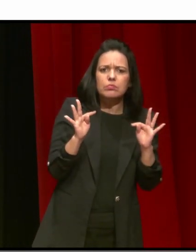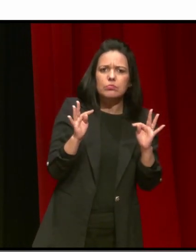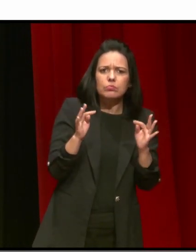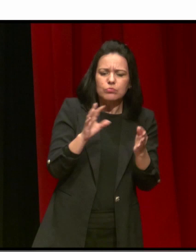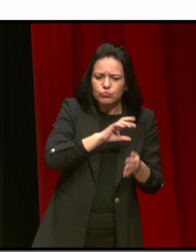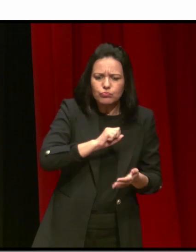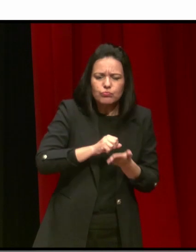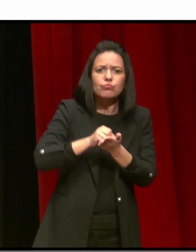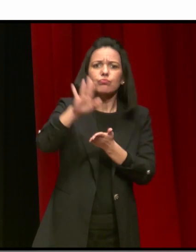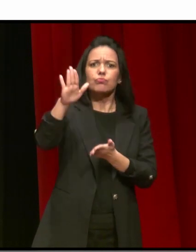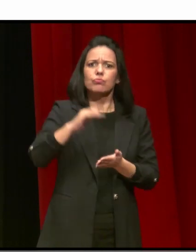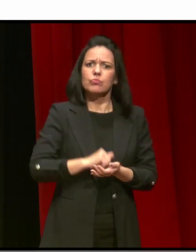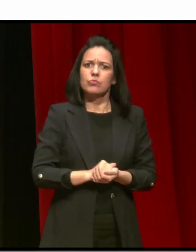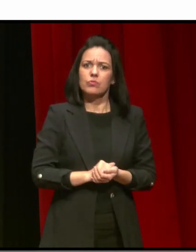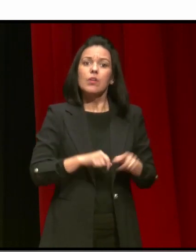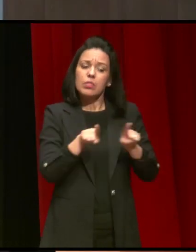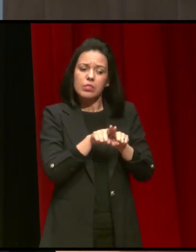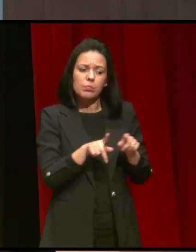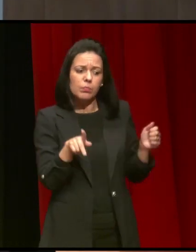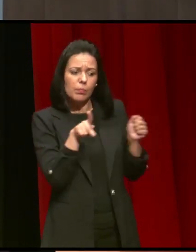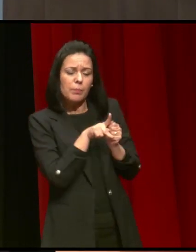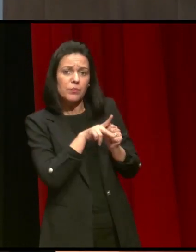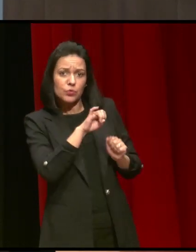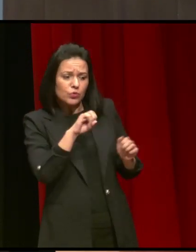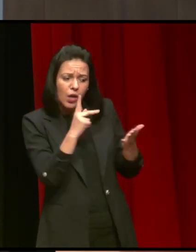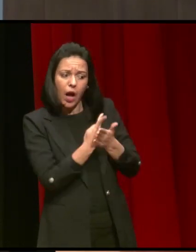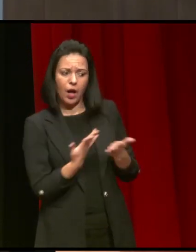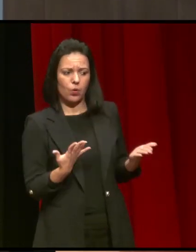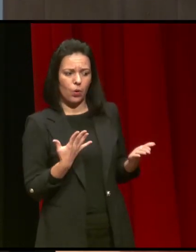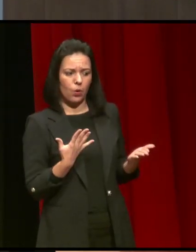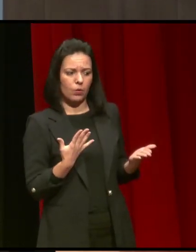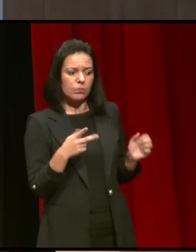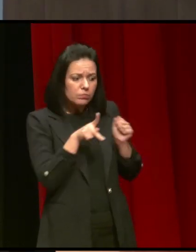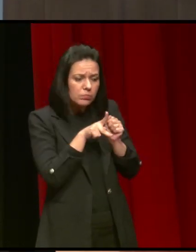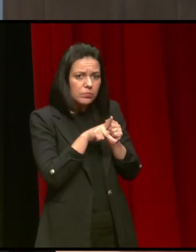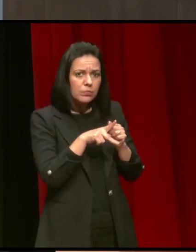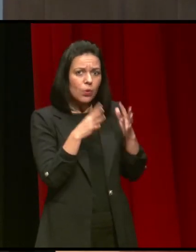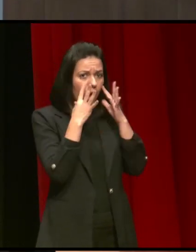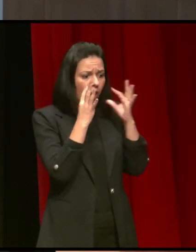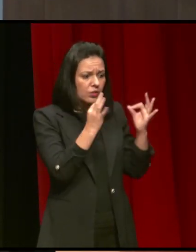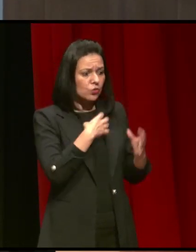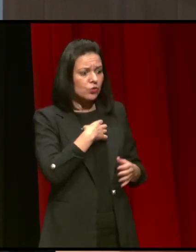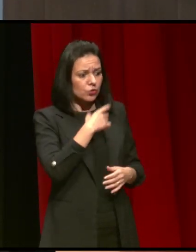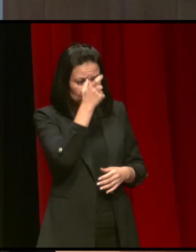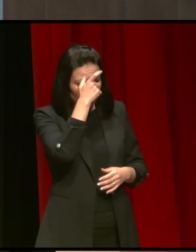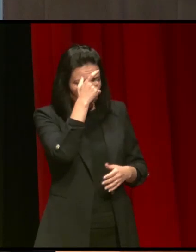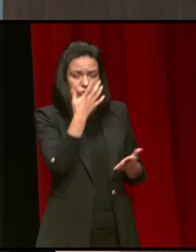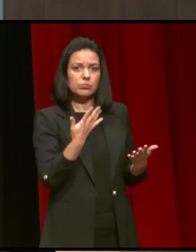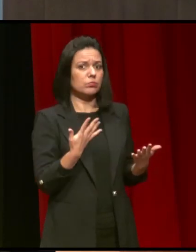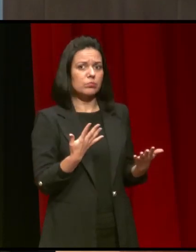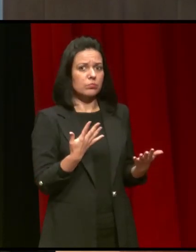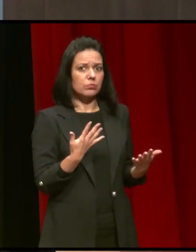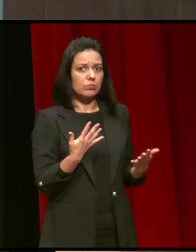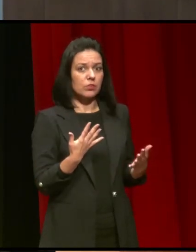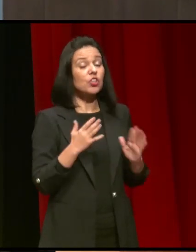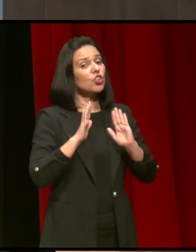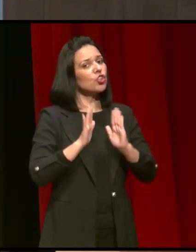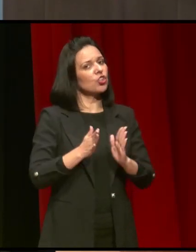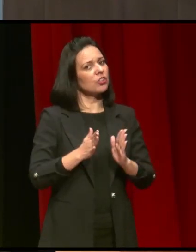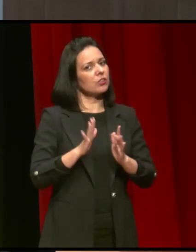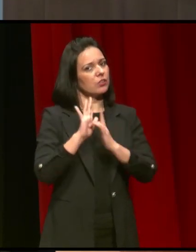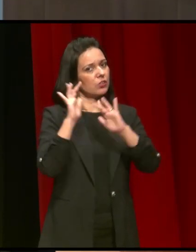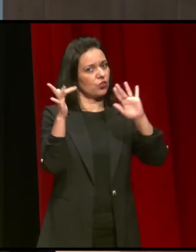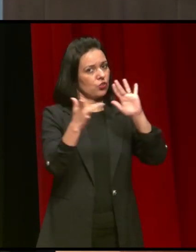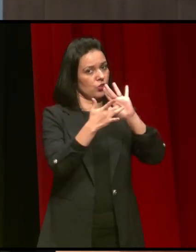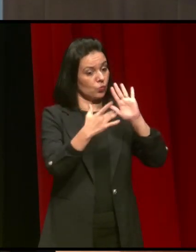porque você, isso é coisa do diabo que você está querendo fazer aí, rapaz. Quer dizer, Jesus pregava o que nós chamamos de lei e pregava